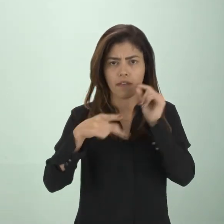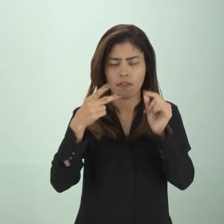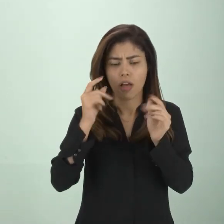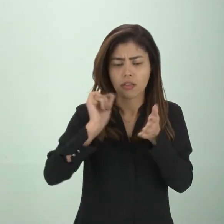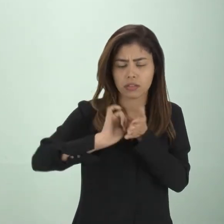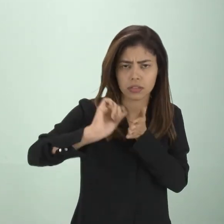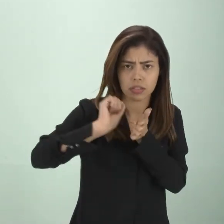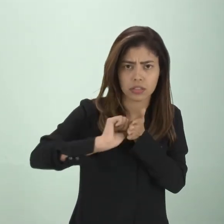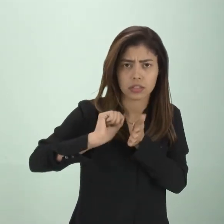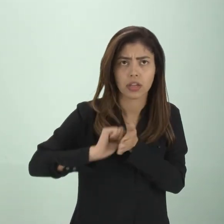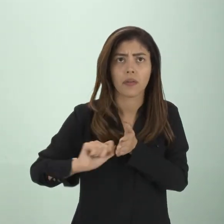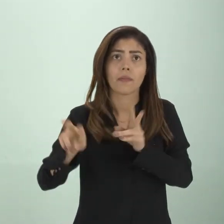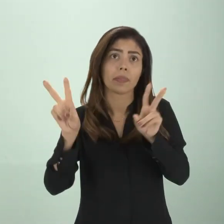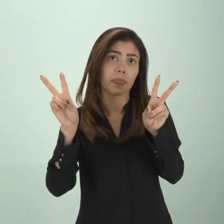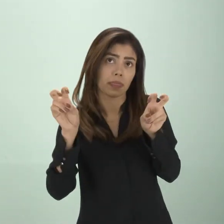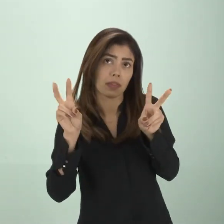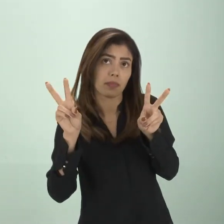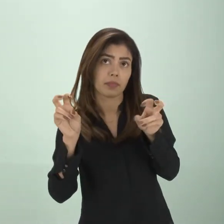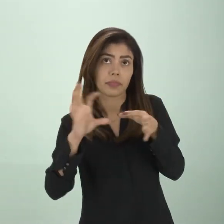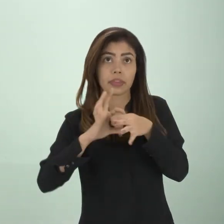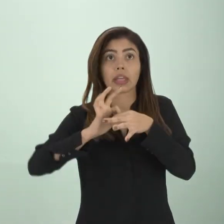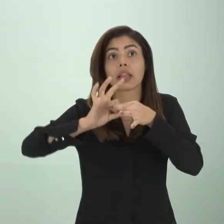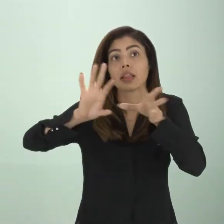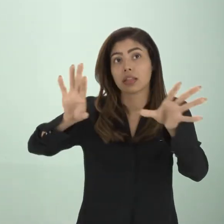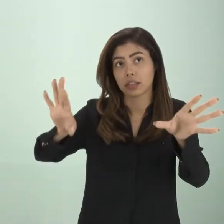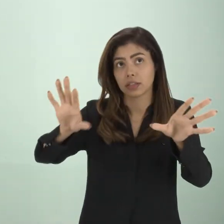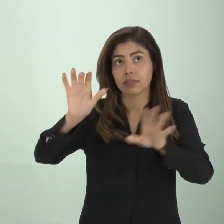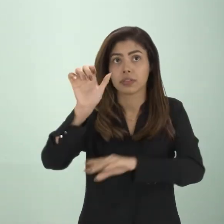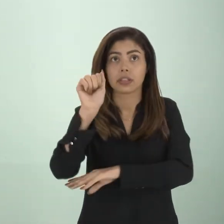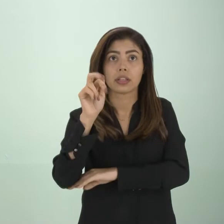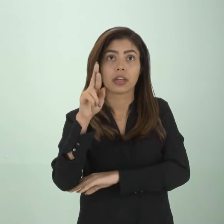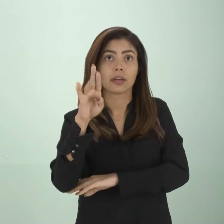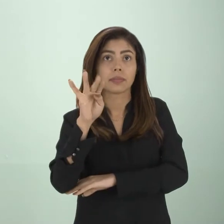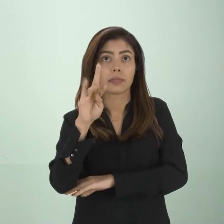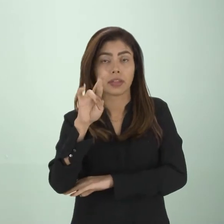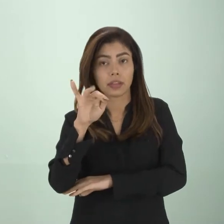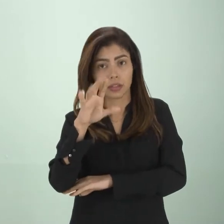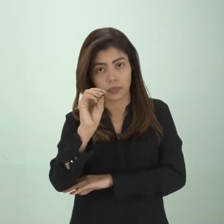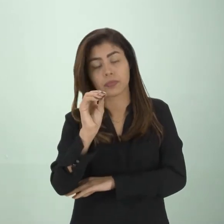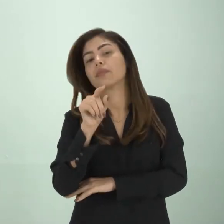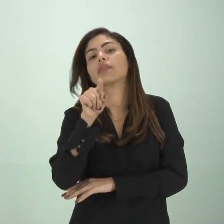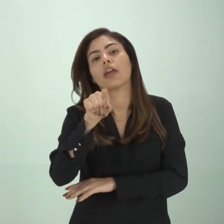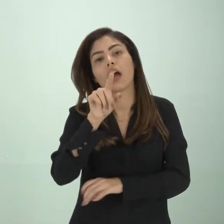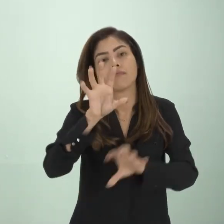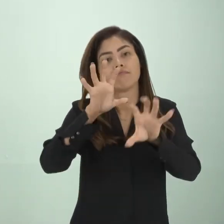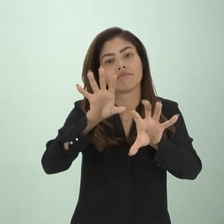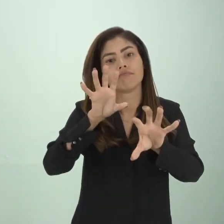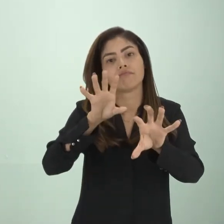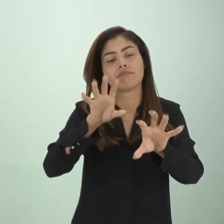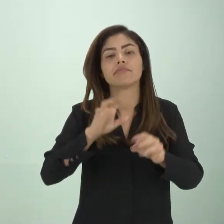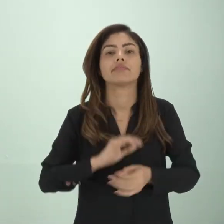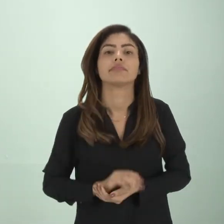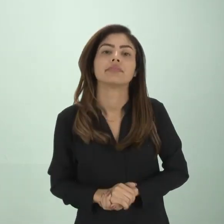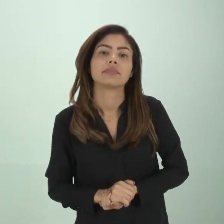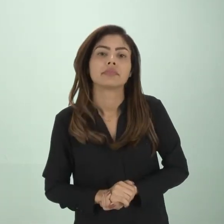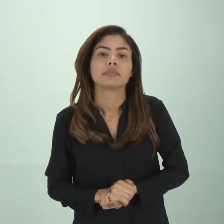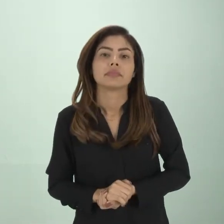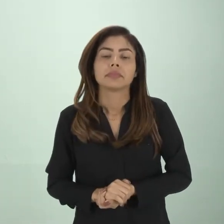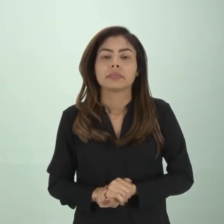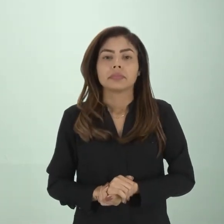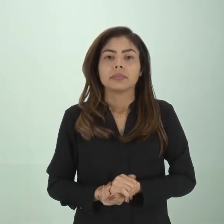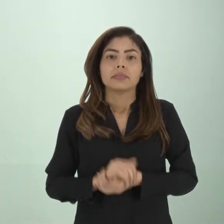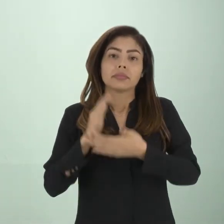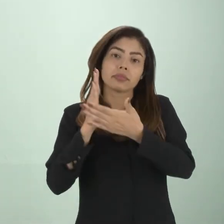obra intitulada Livre-Arbítrio. Nessa obra, essa